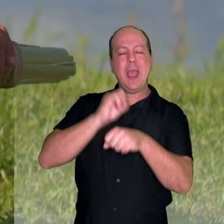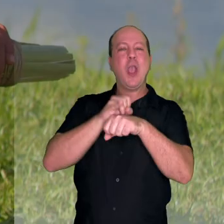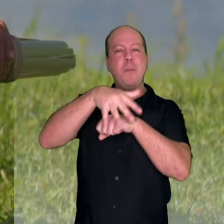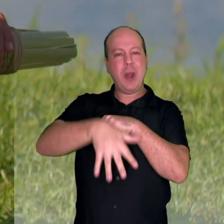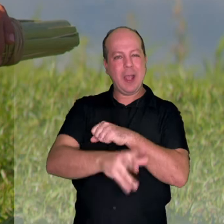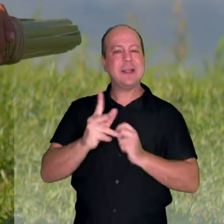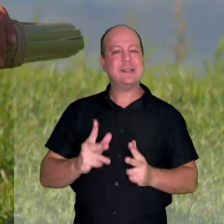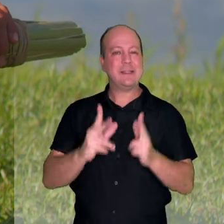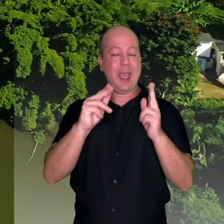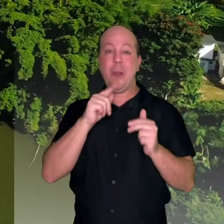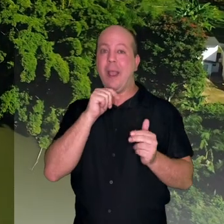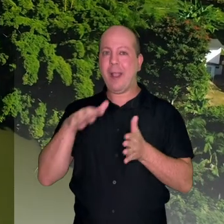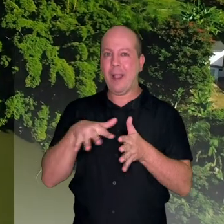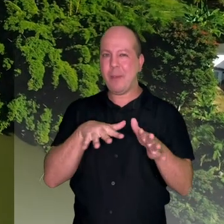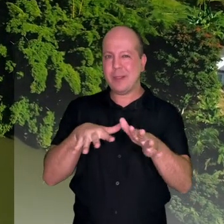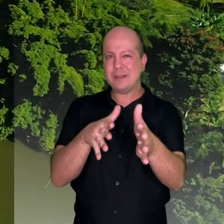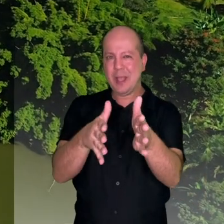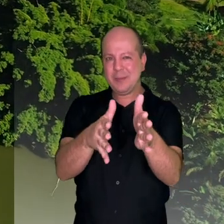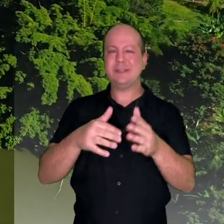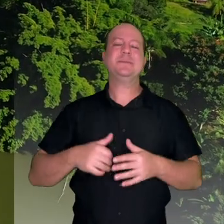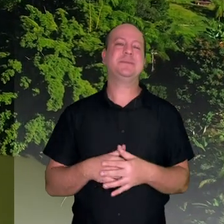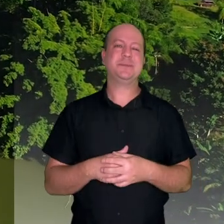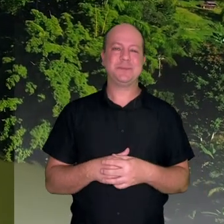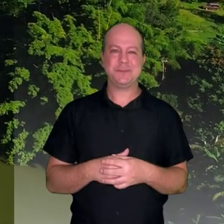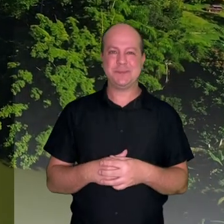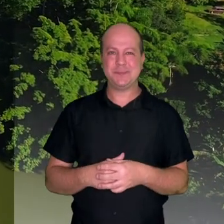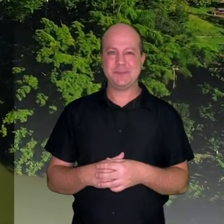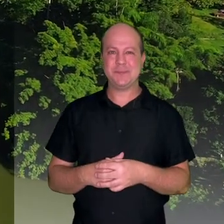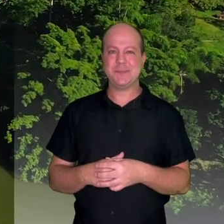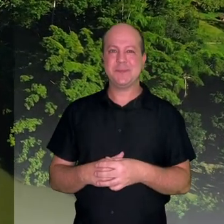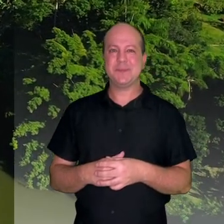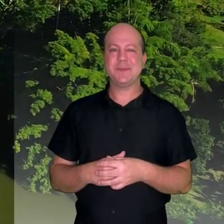saberes de Poranga na série O Caminho das Águas.